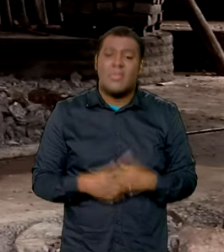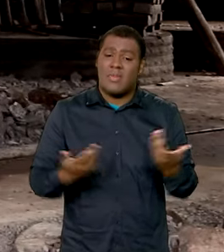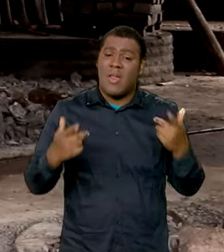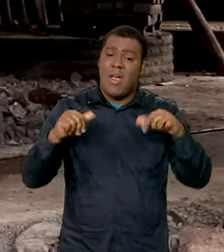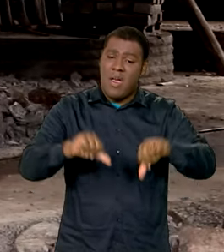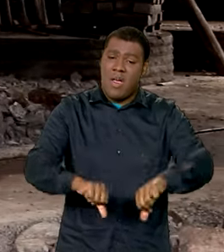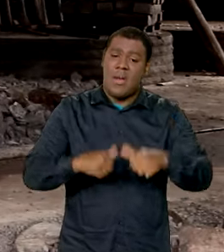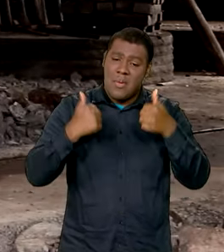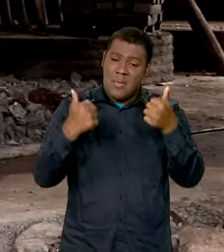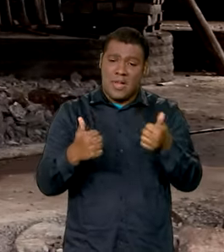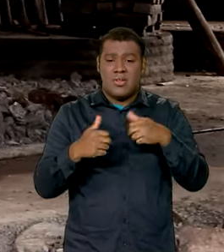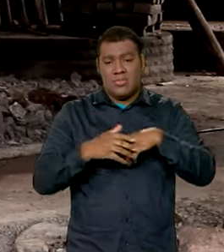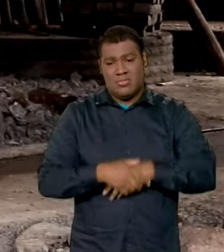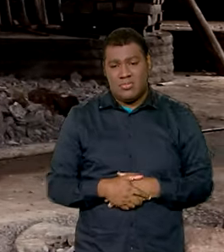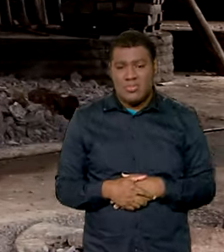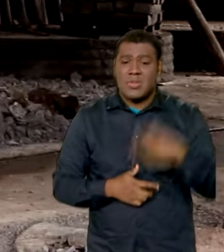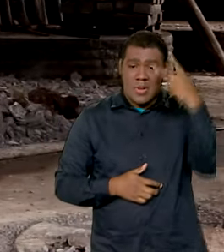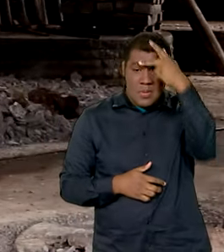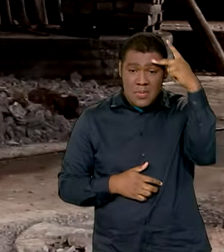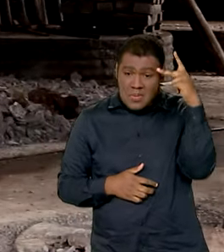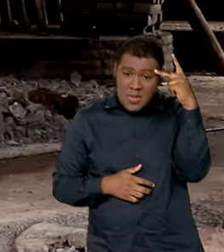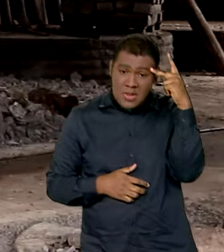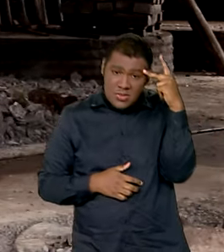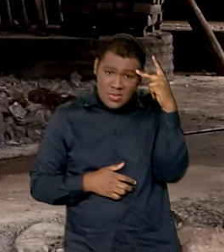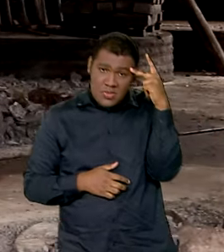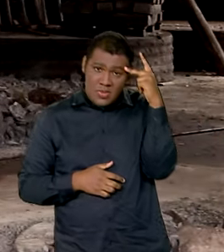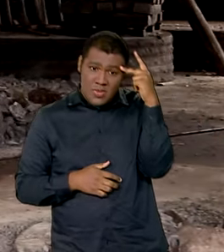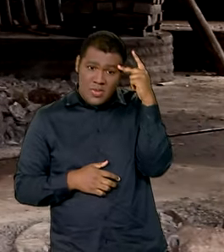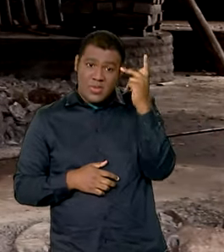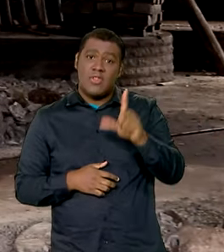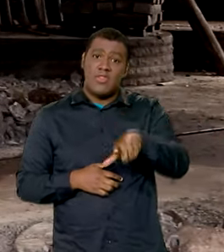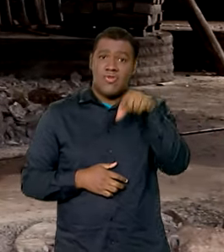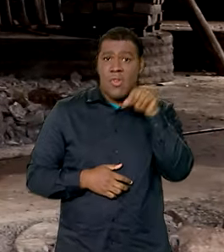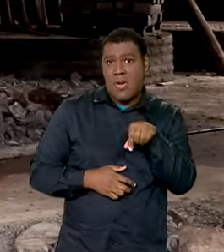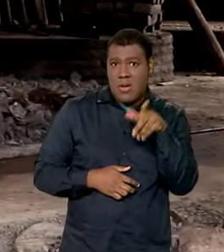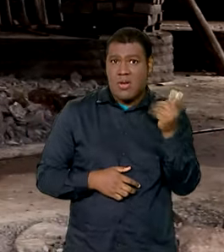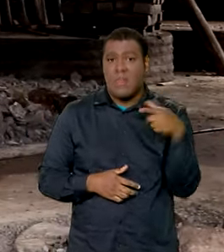as pessoas optarem por consumir os produtos aqui do Sul, já ajuda muito, né?